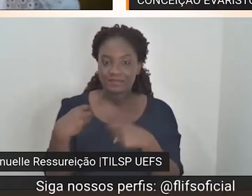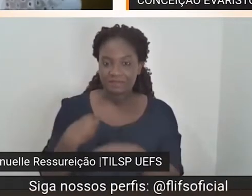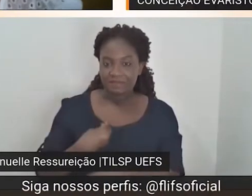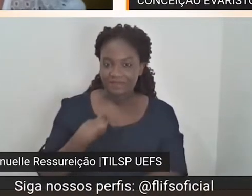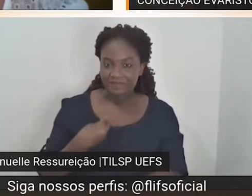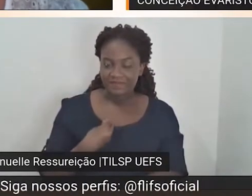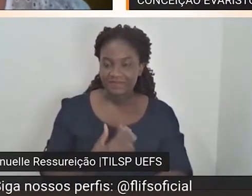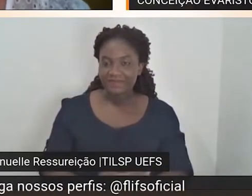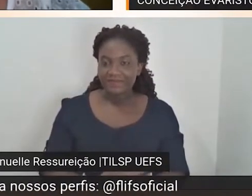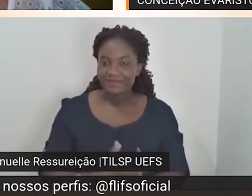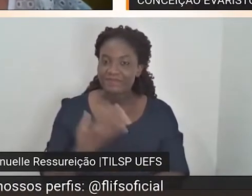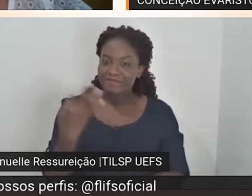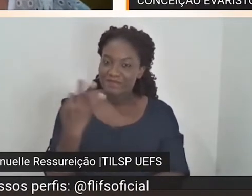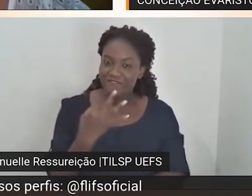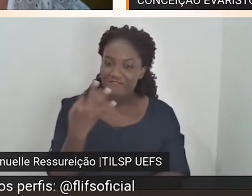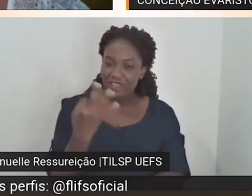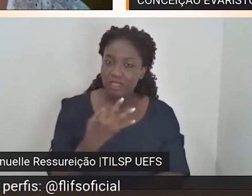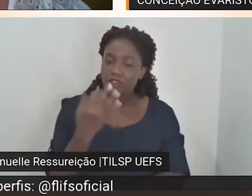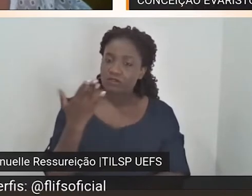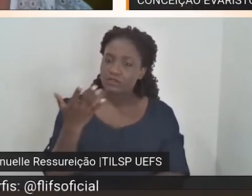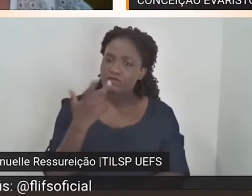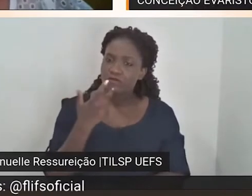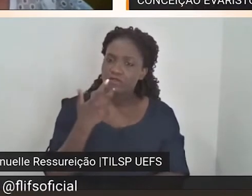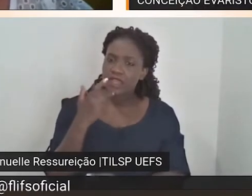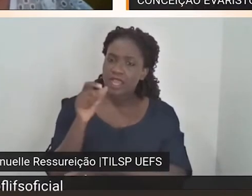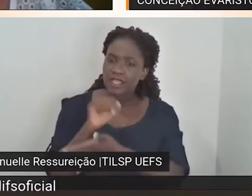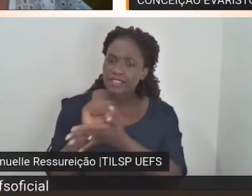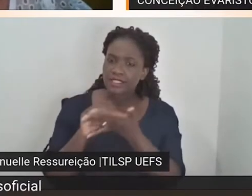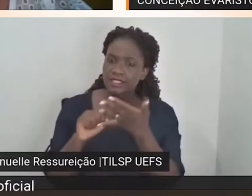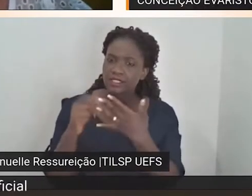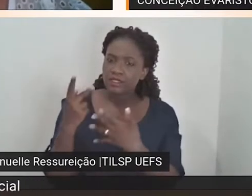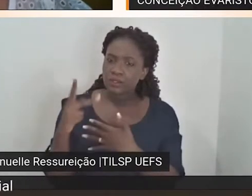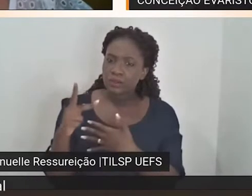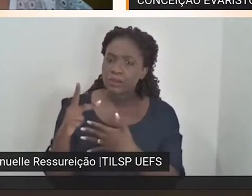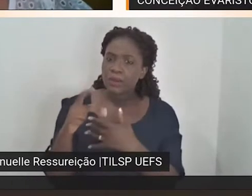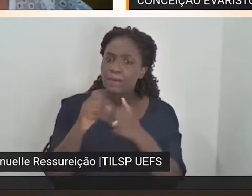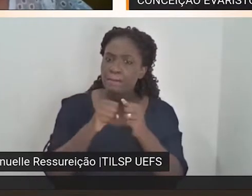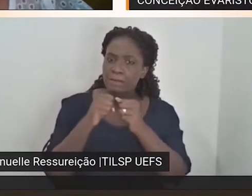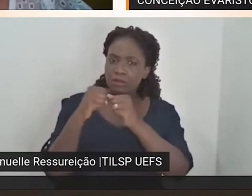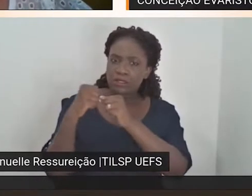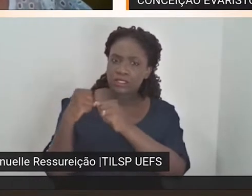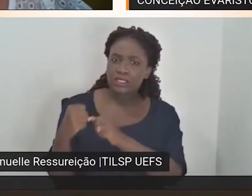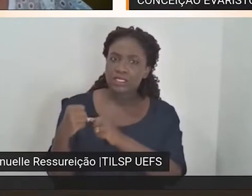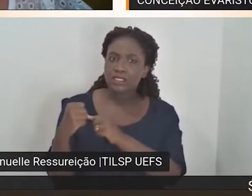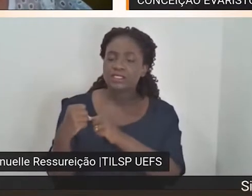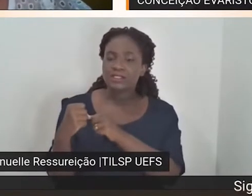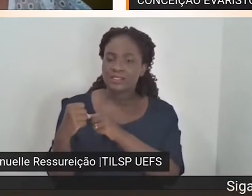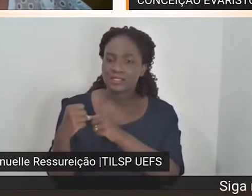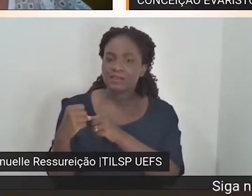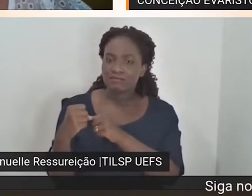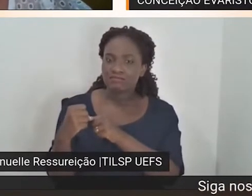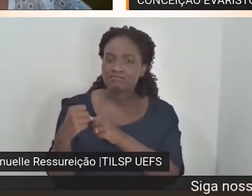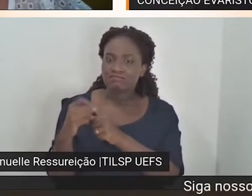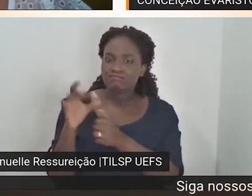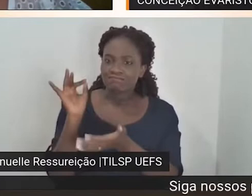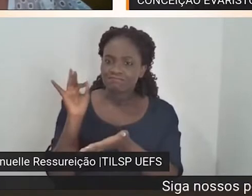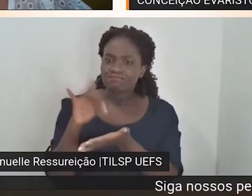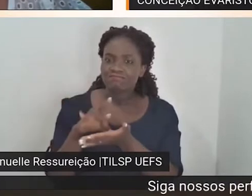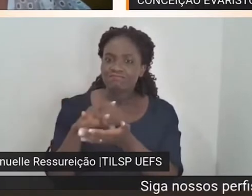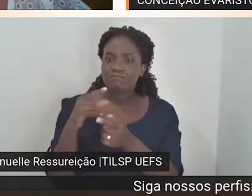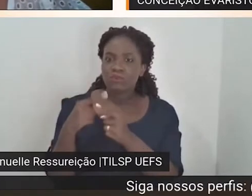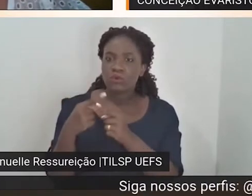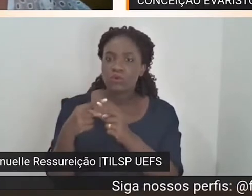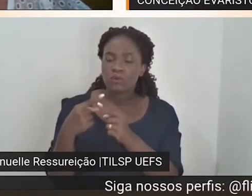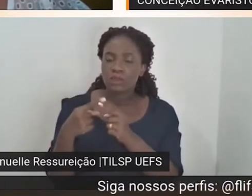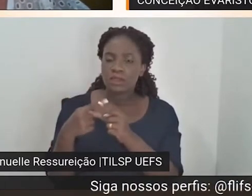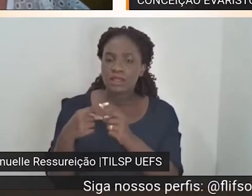Perfeito. Quando você diz que, né, que a tua escrita é uma potência de convocação, eu não tenho dúvida. Quando a gente lê as tuas obras, a